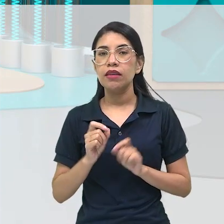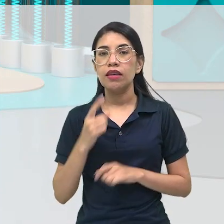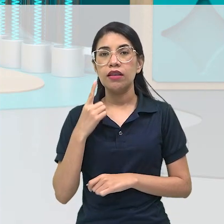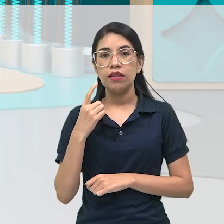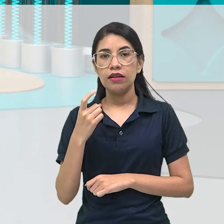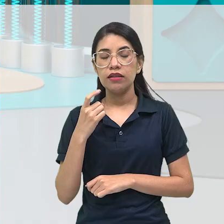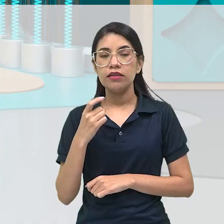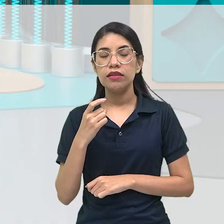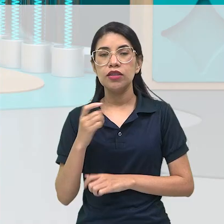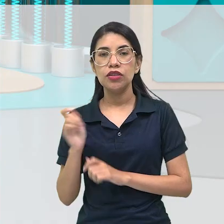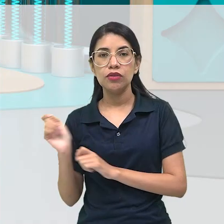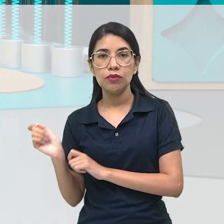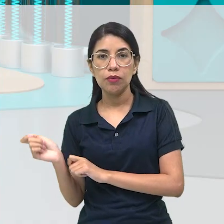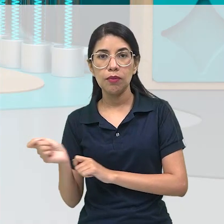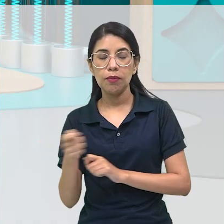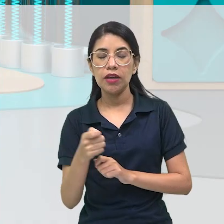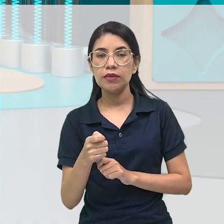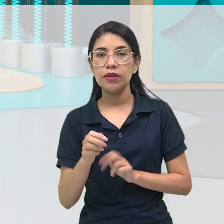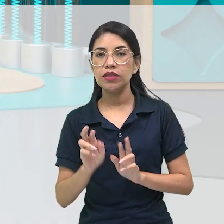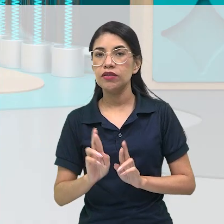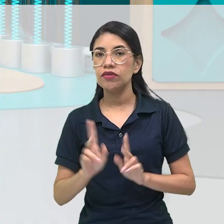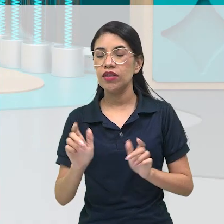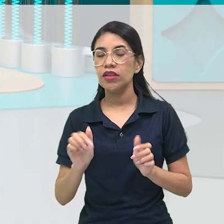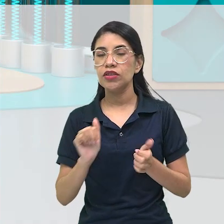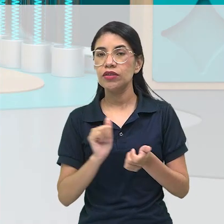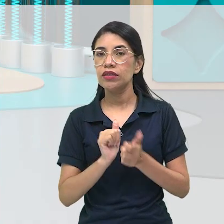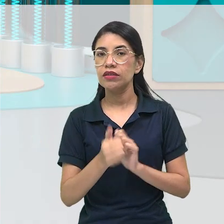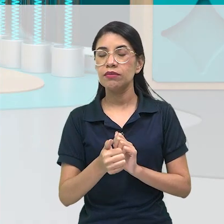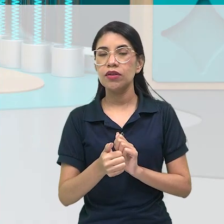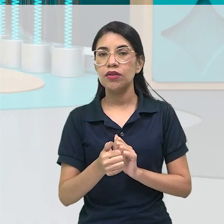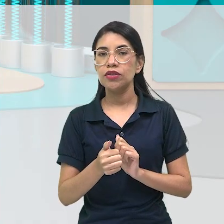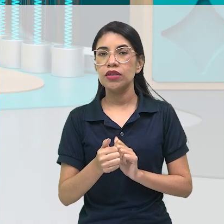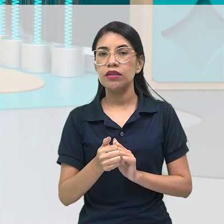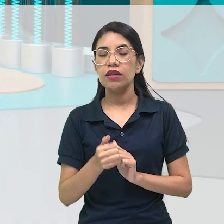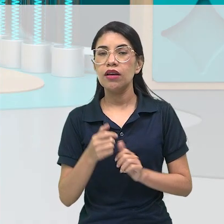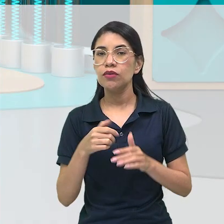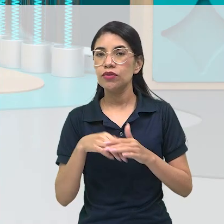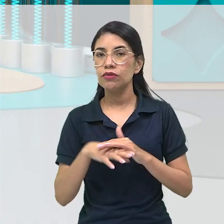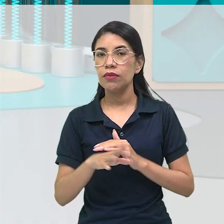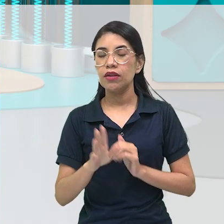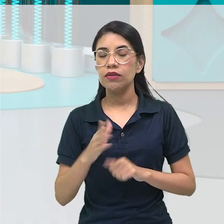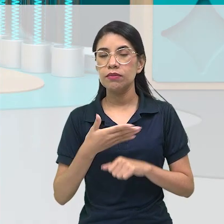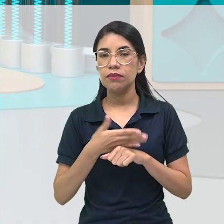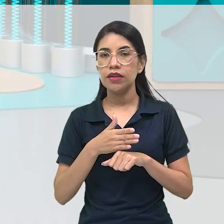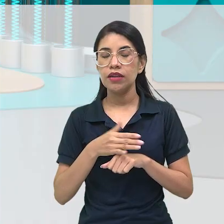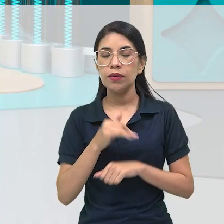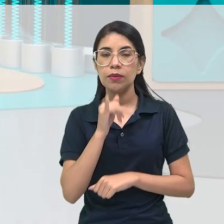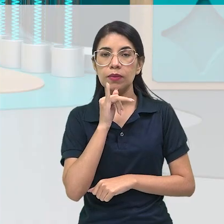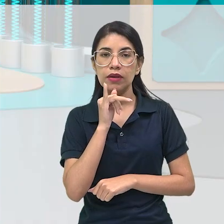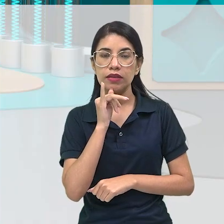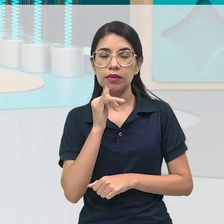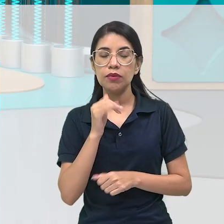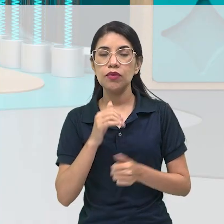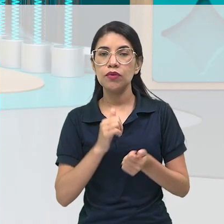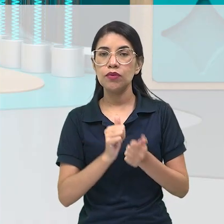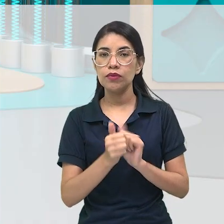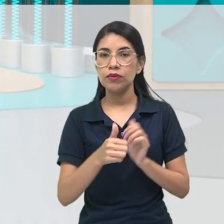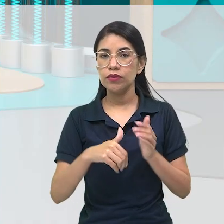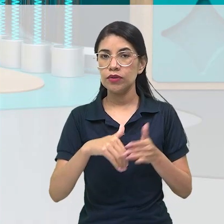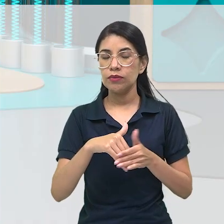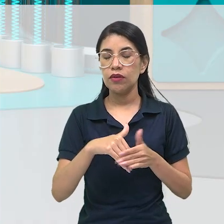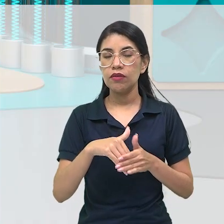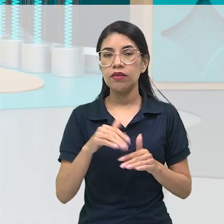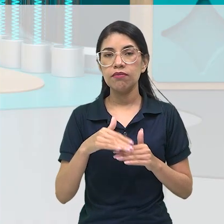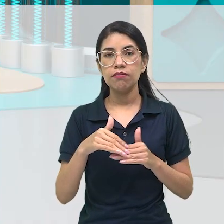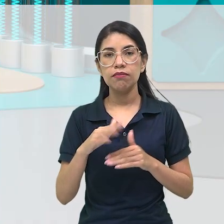o beisebol ele não é como outro esporte qualquer que a gente está acostumado. Por exemplo, vamos pegar de novo o exemplo do futebol, que é o esporte